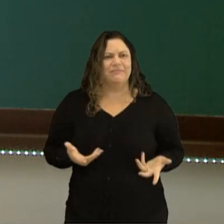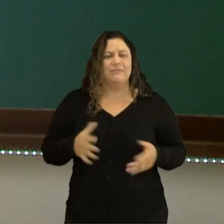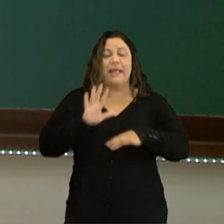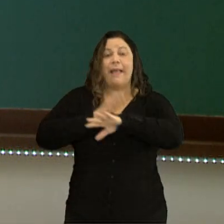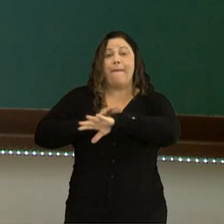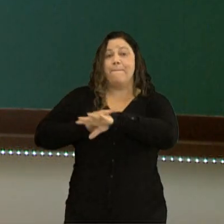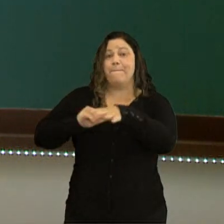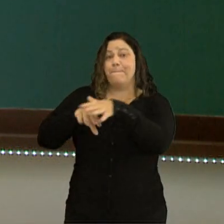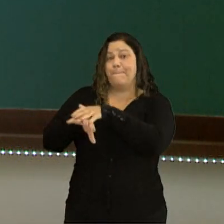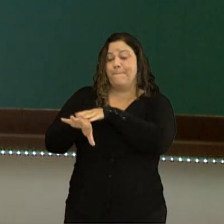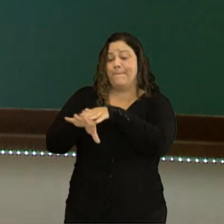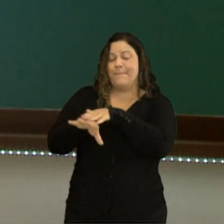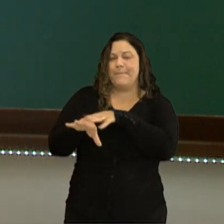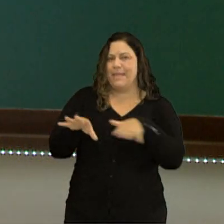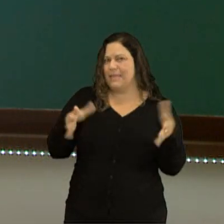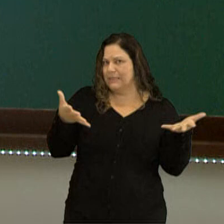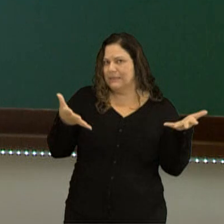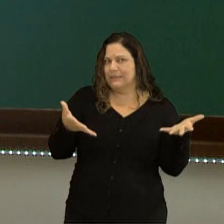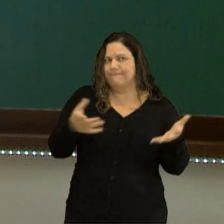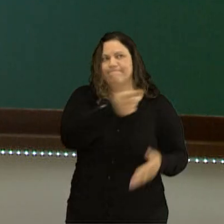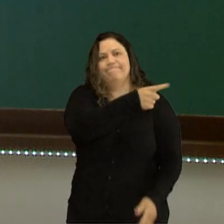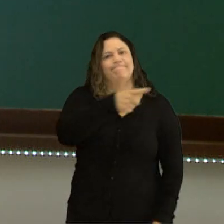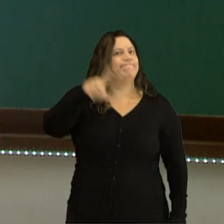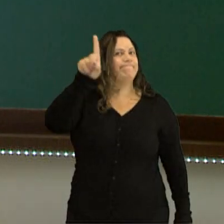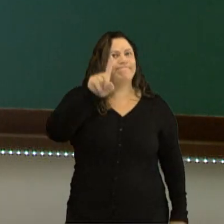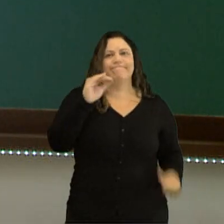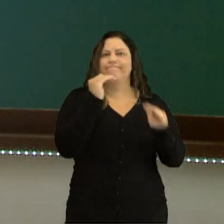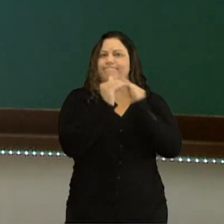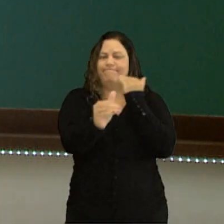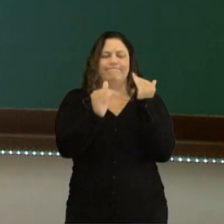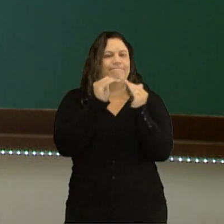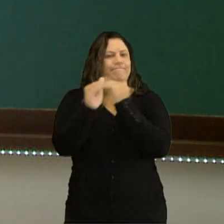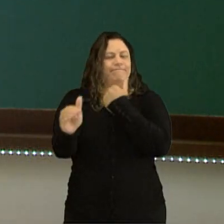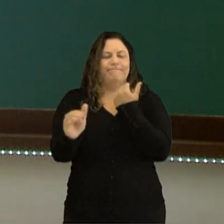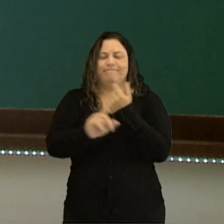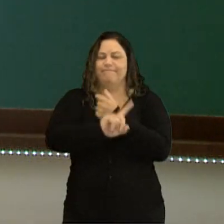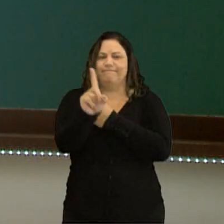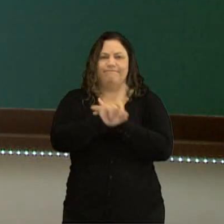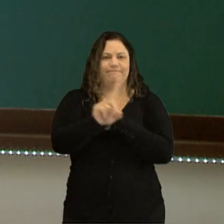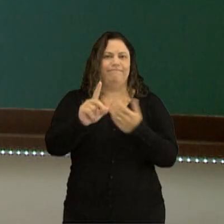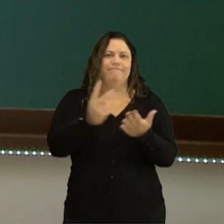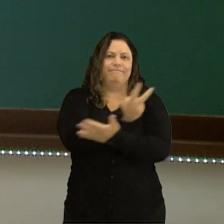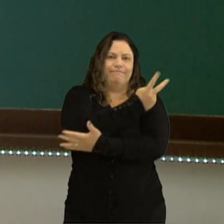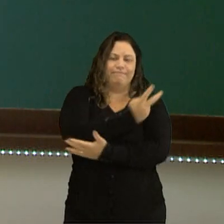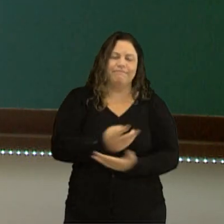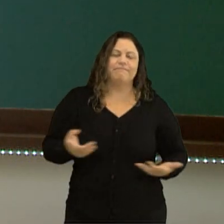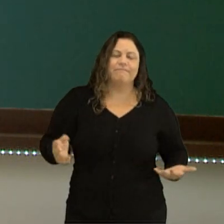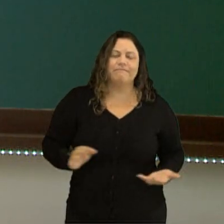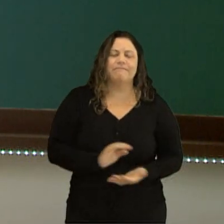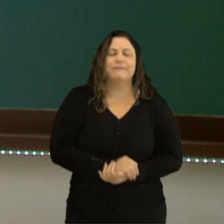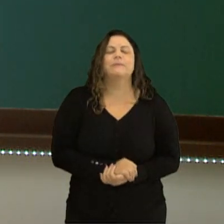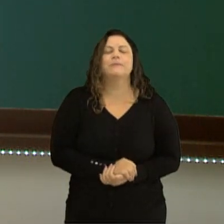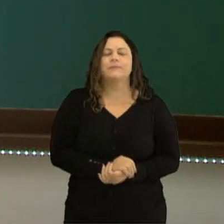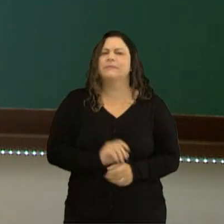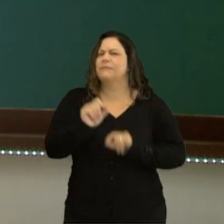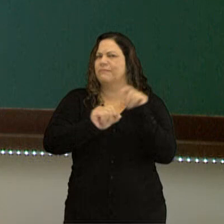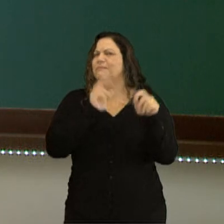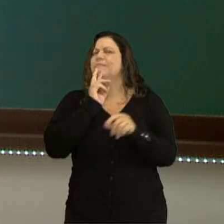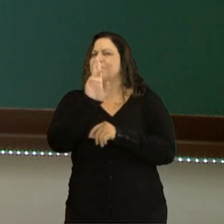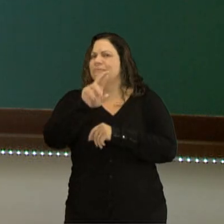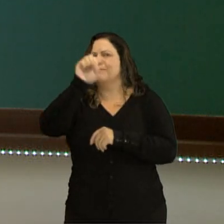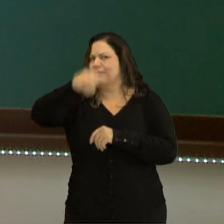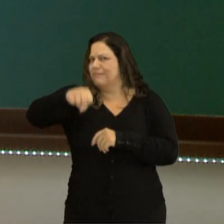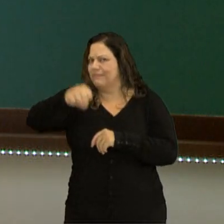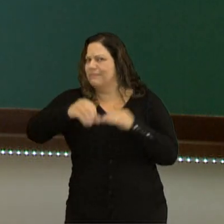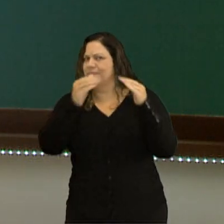Vamos conferir? Não concordo. Você respondeu isso? Sim? Parabéns.